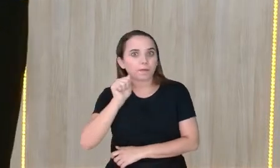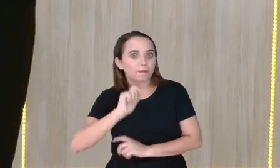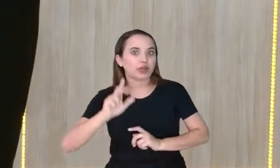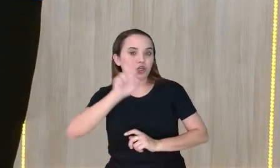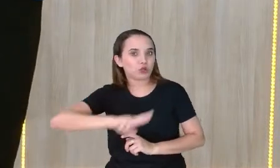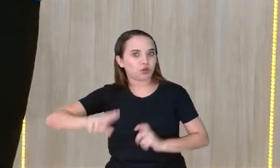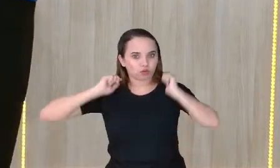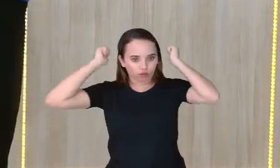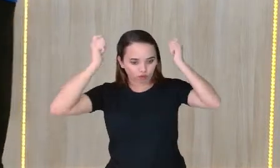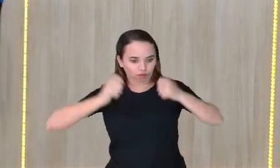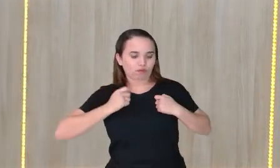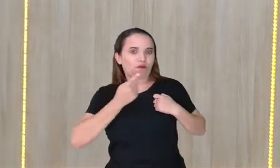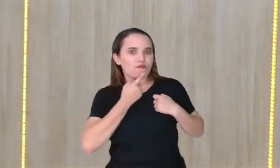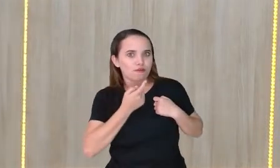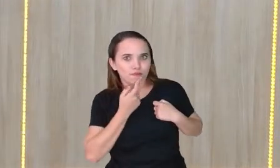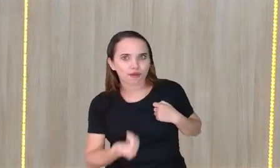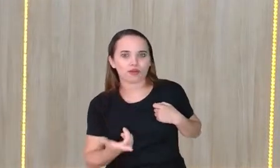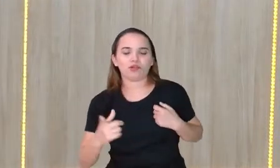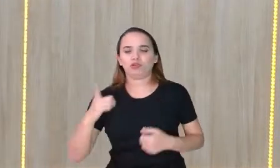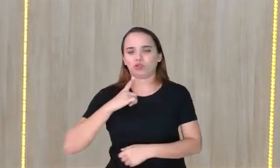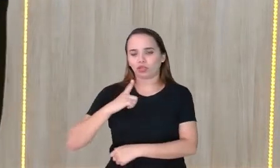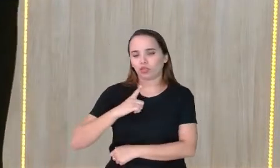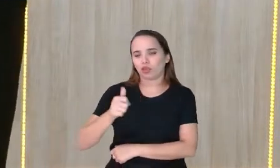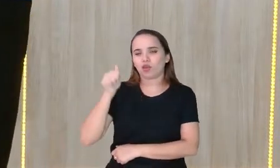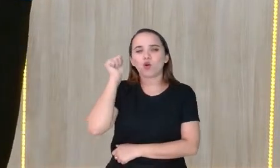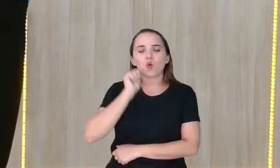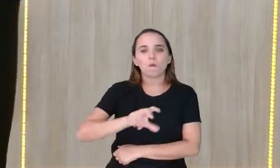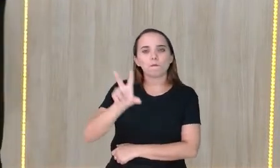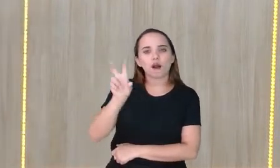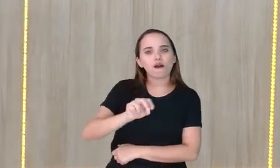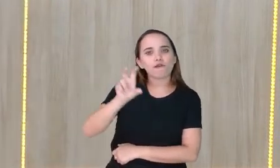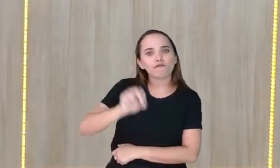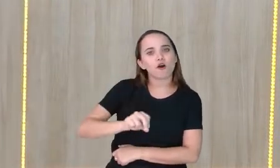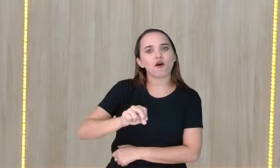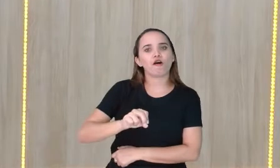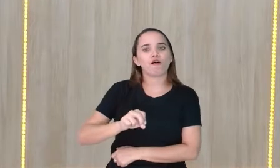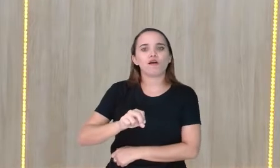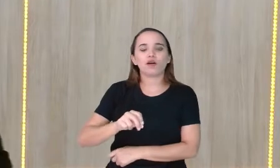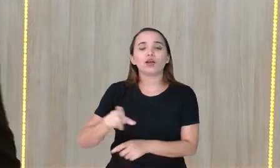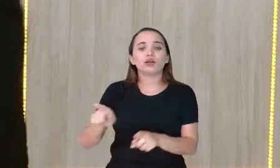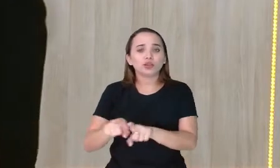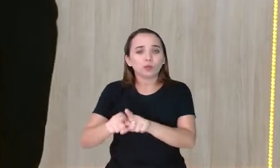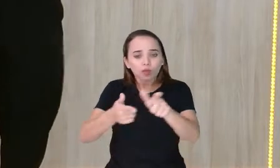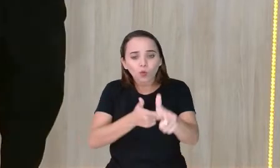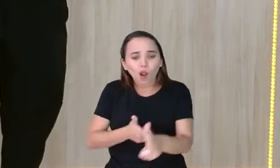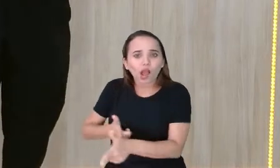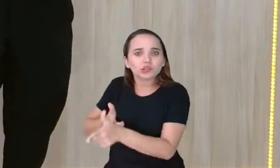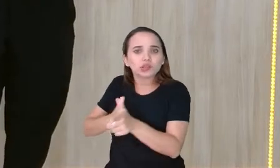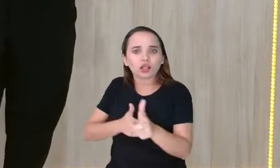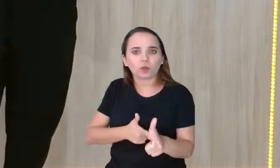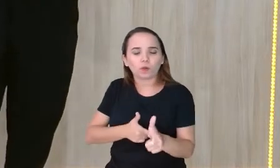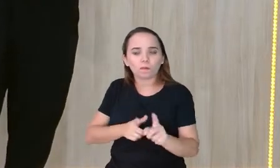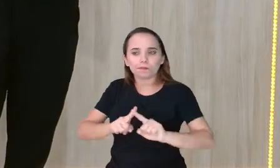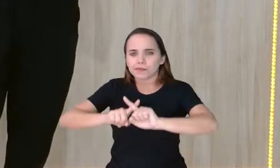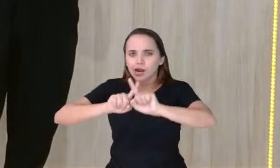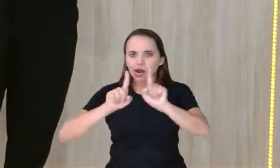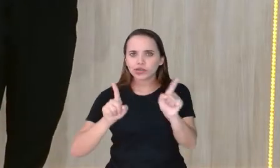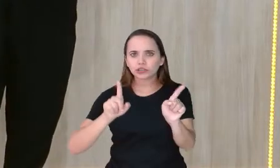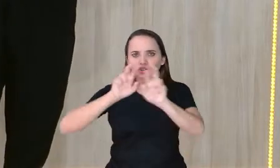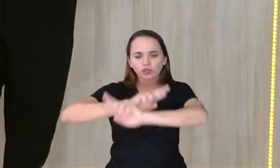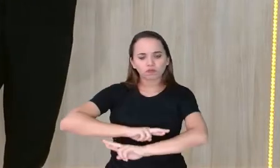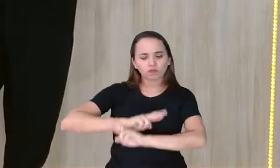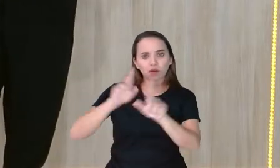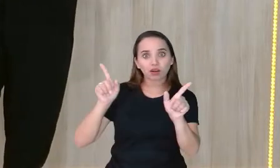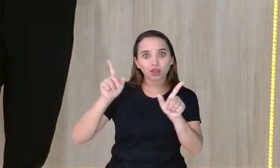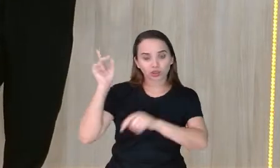capuz vermelho. A gente tem uma avó apetitosa. E a gente tem um caçador. Só que, diferentemente da história, na